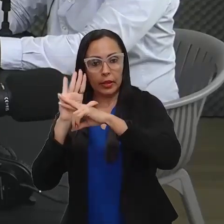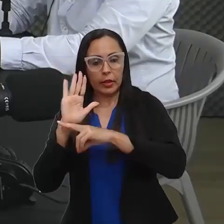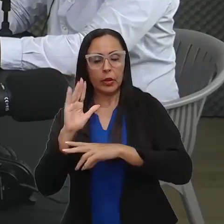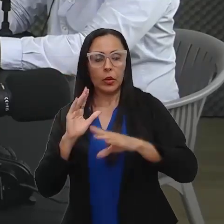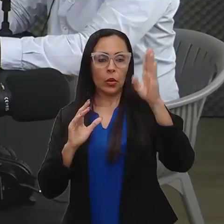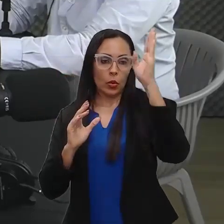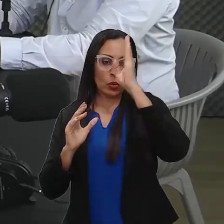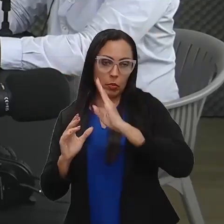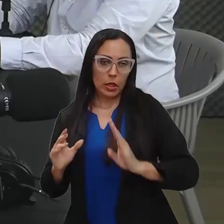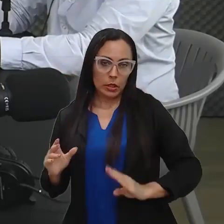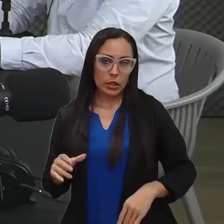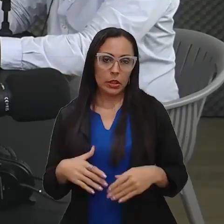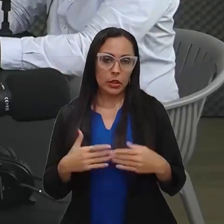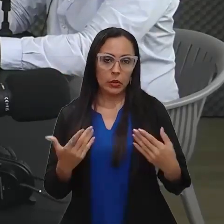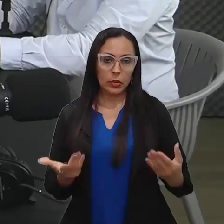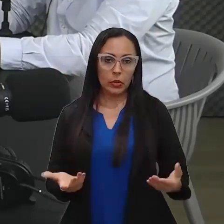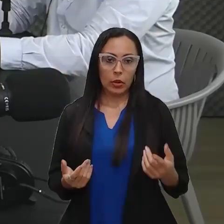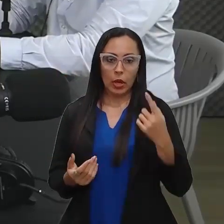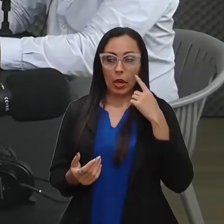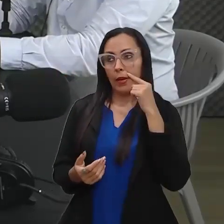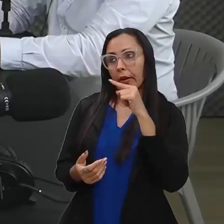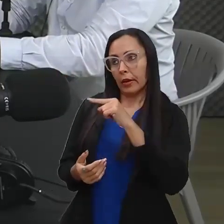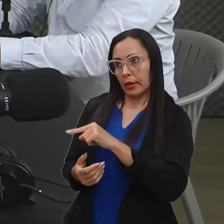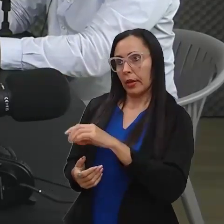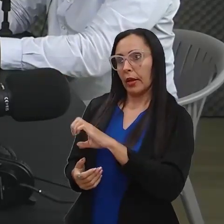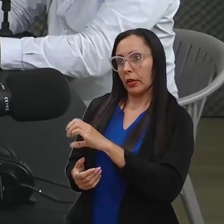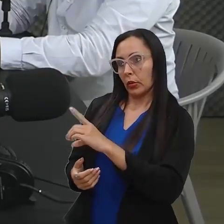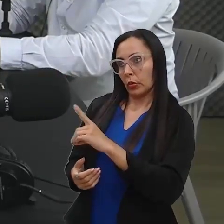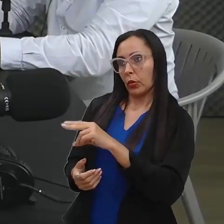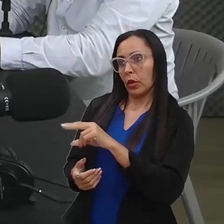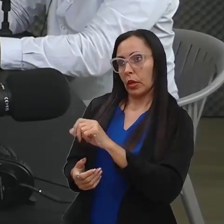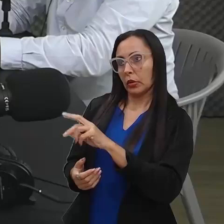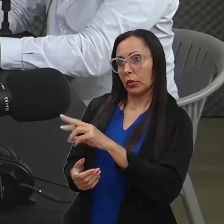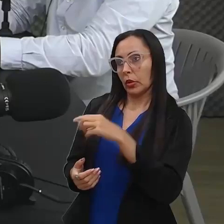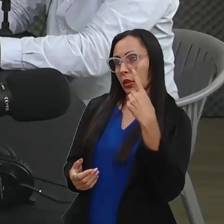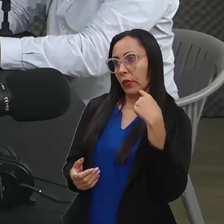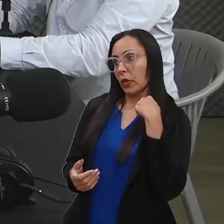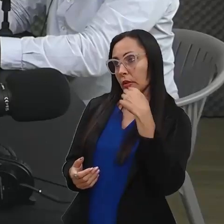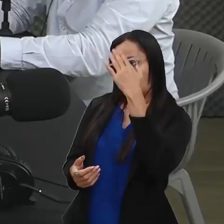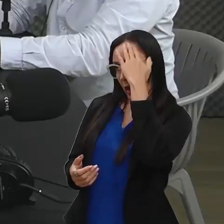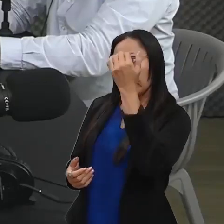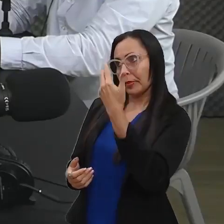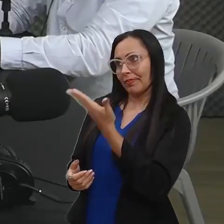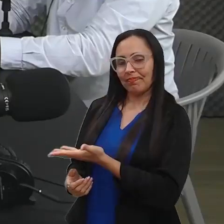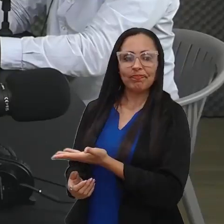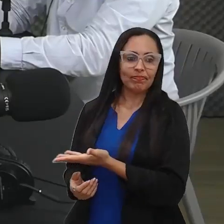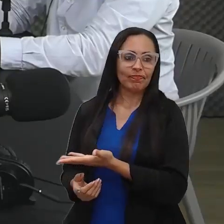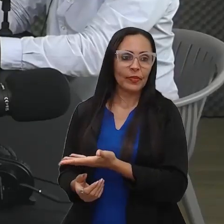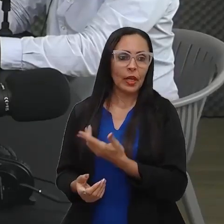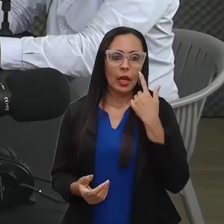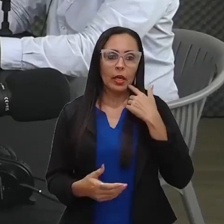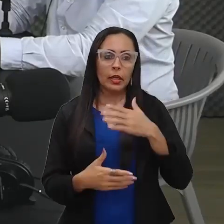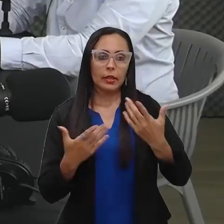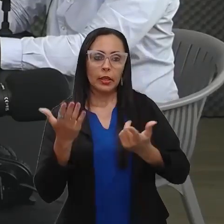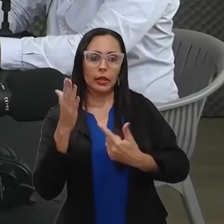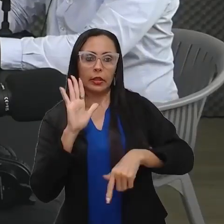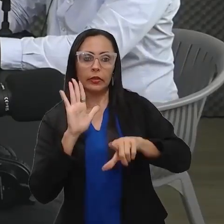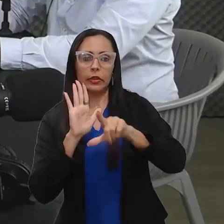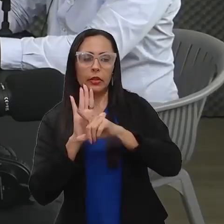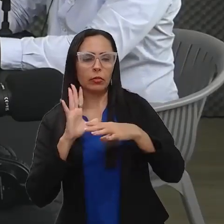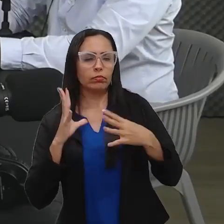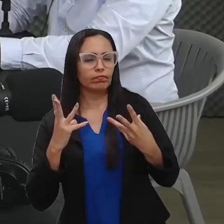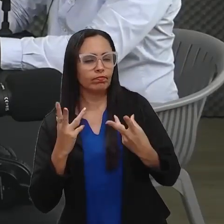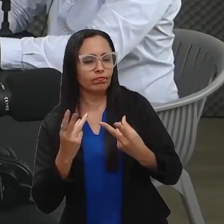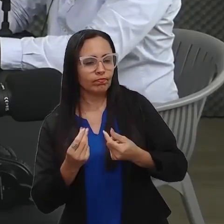Eduardo, como advogado e como, né, sabe bem, né, Eduardo, se a gente tem uma legislação muito